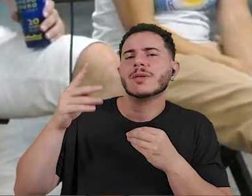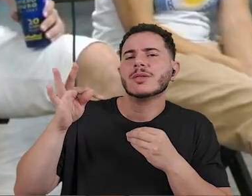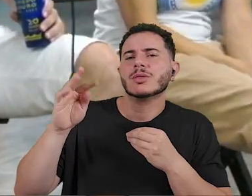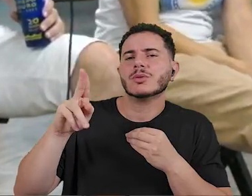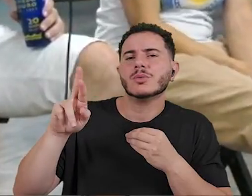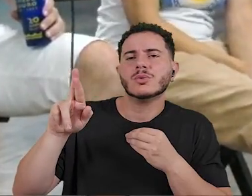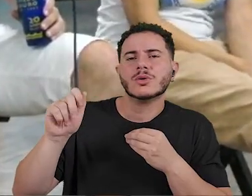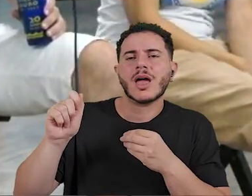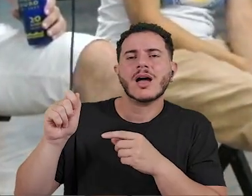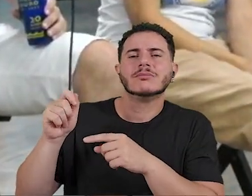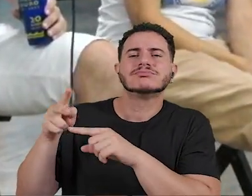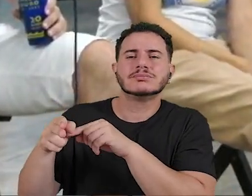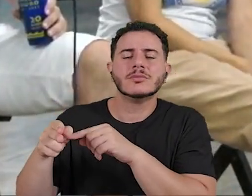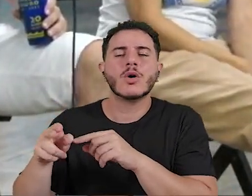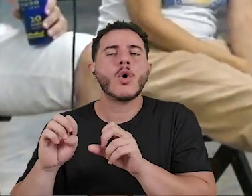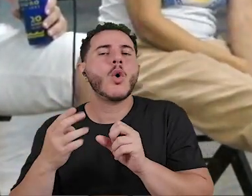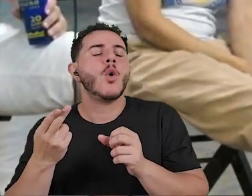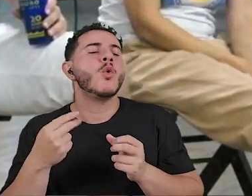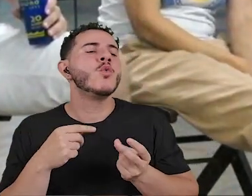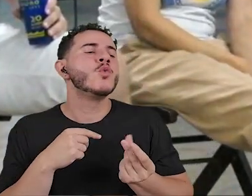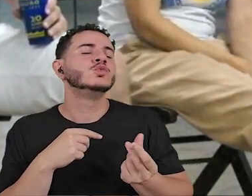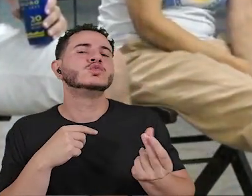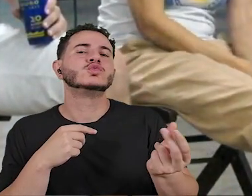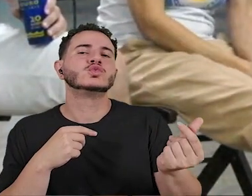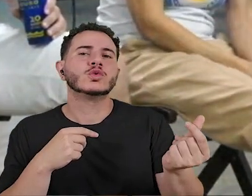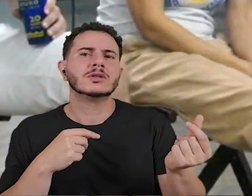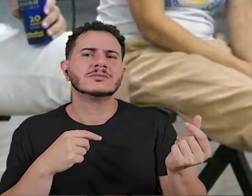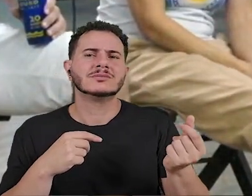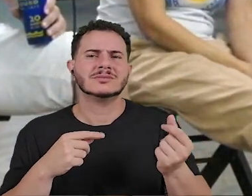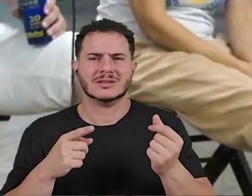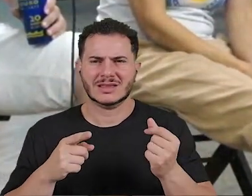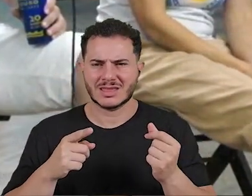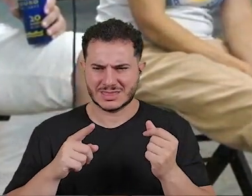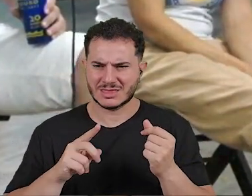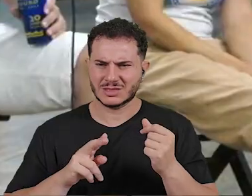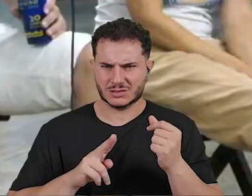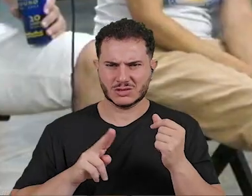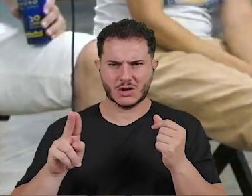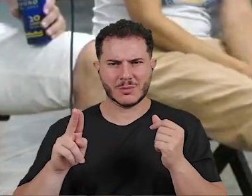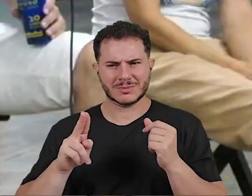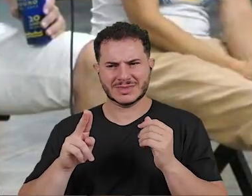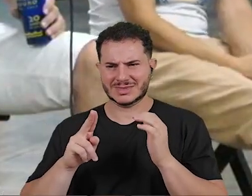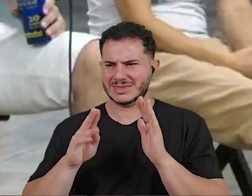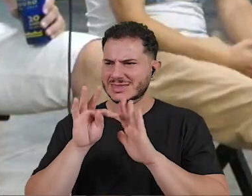um texto, essa coisa de onde vem essa coisa de memória, tradição e ruptura?